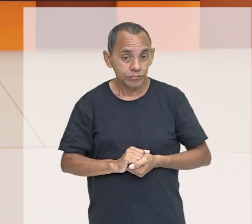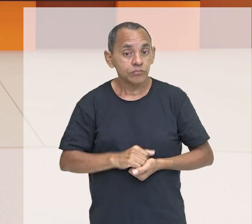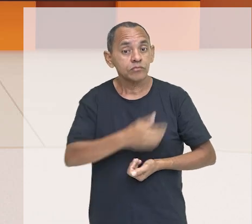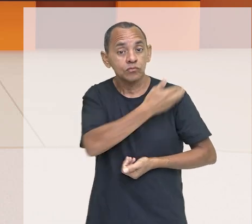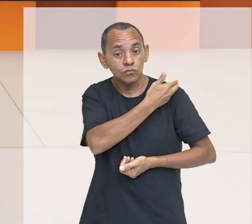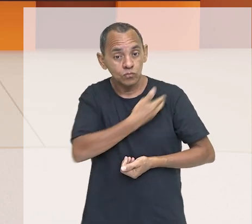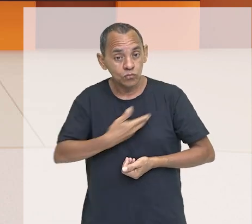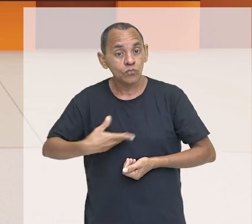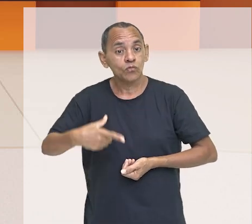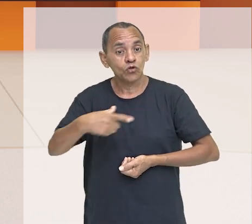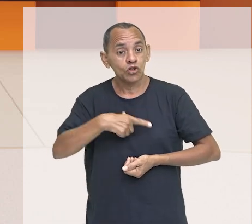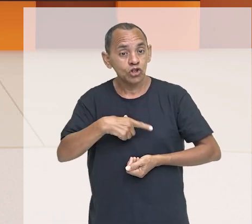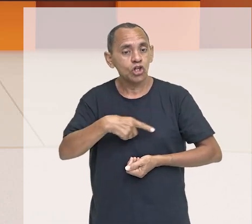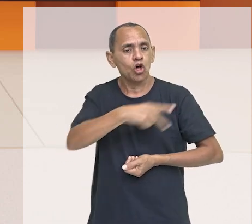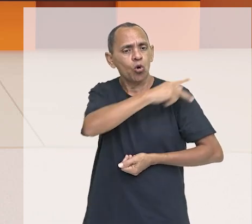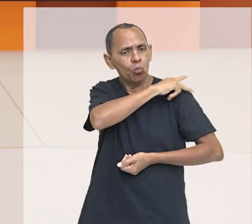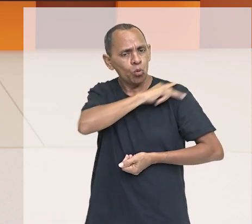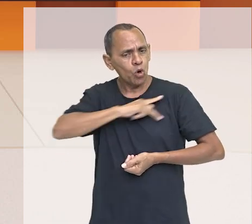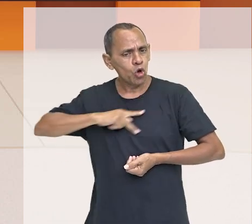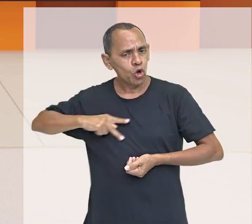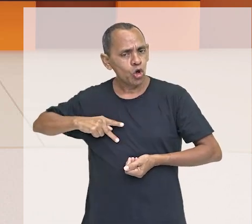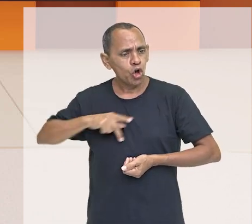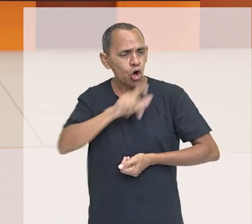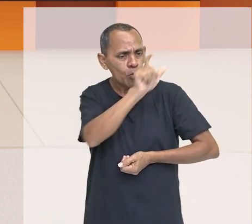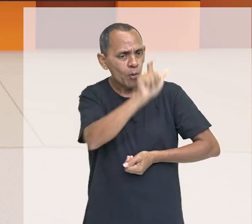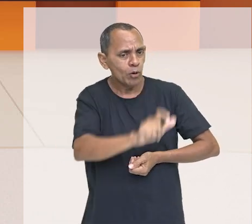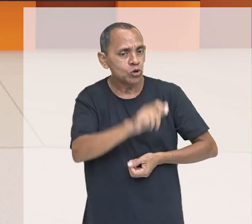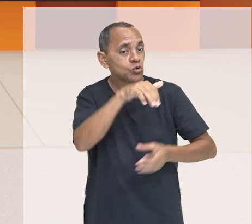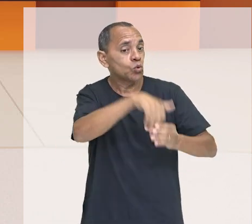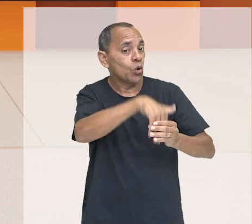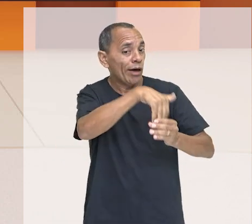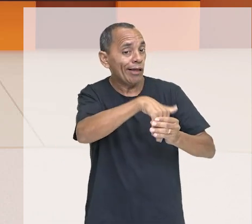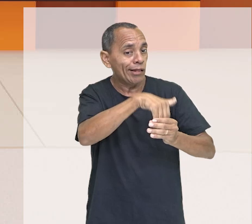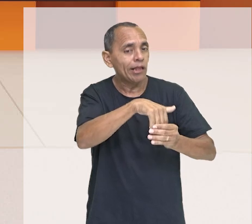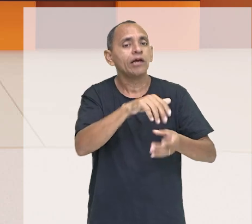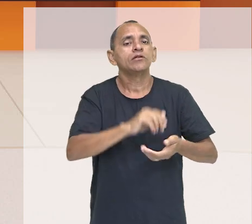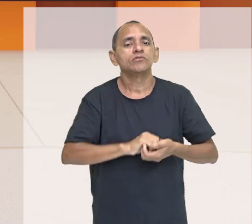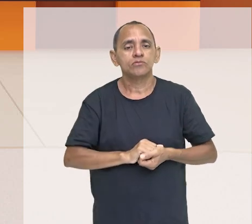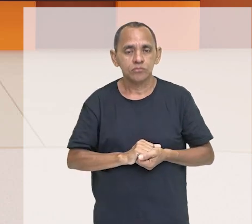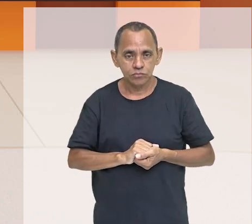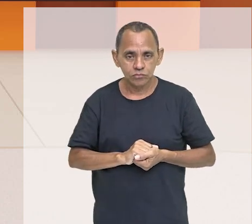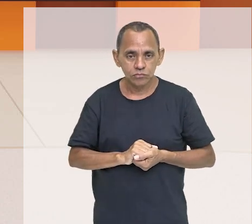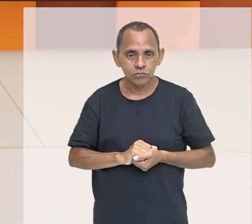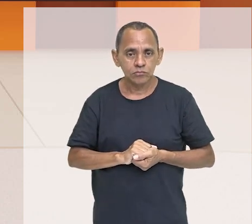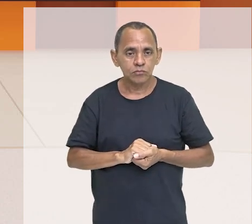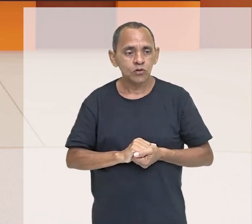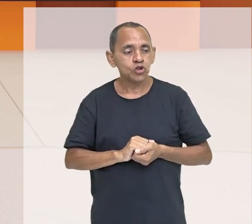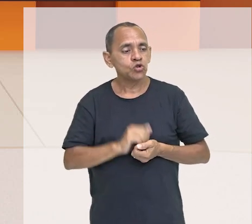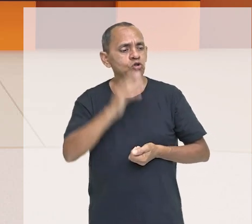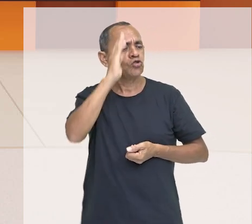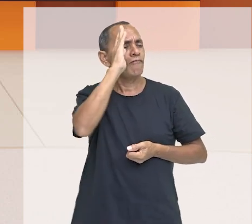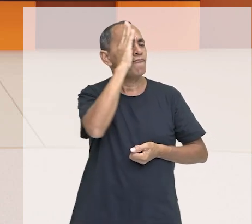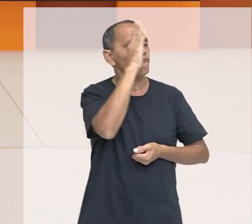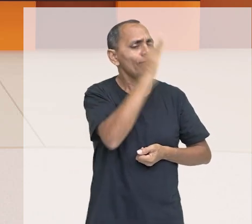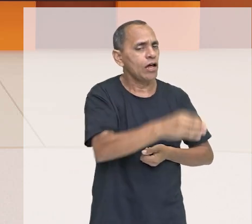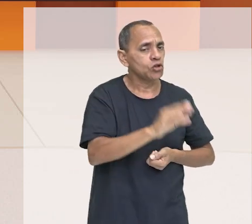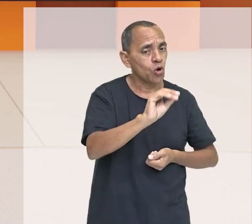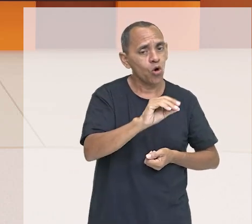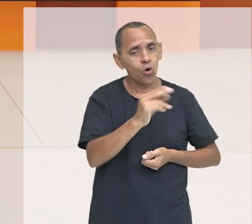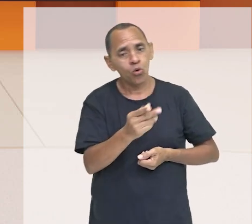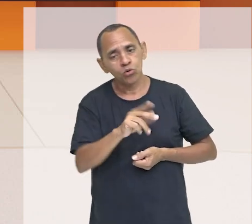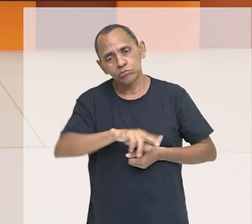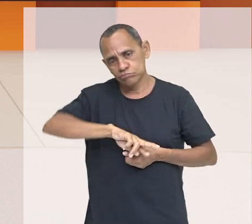um presidente, que costuma ser eleito direta ou indiretamente para um